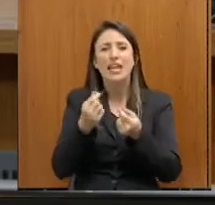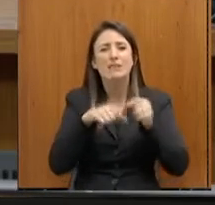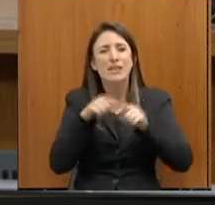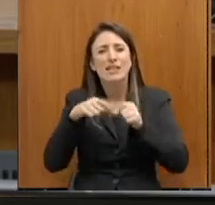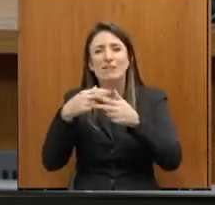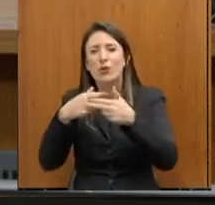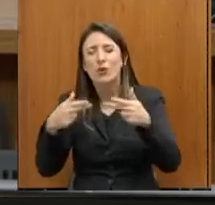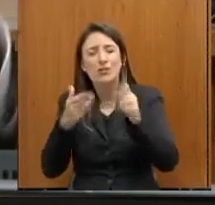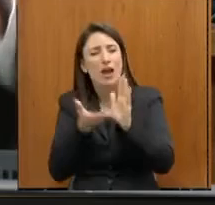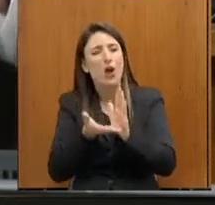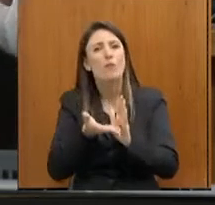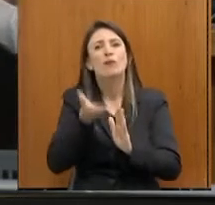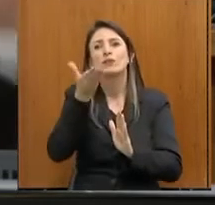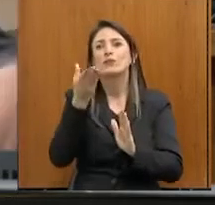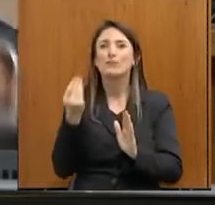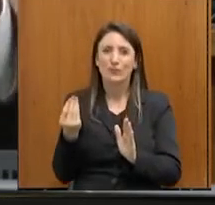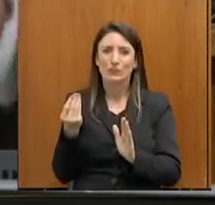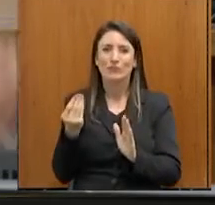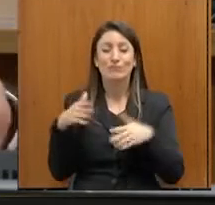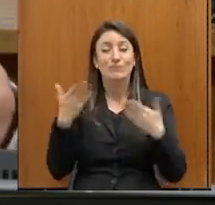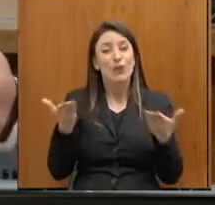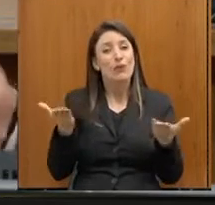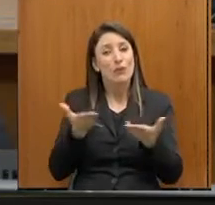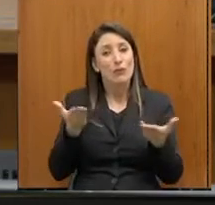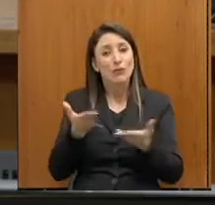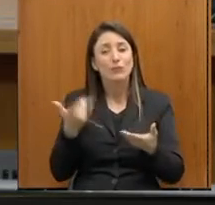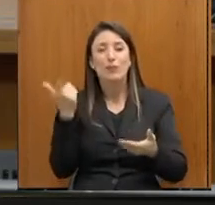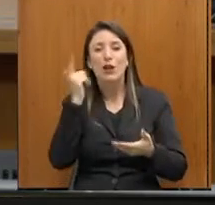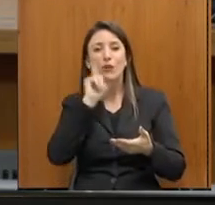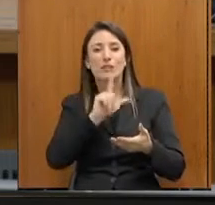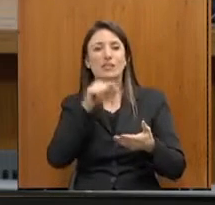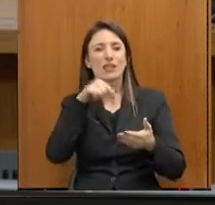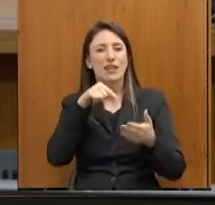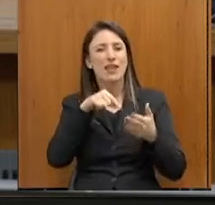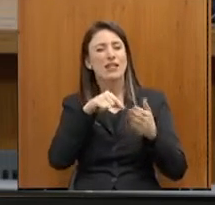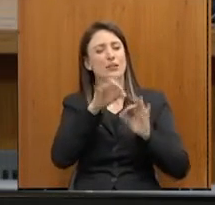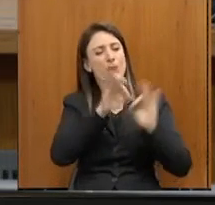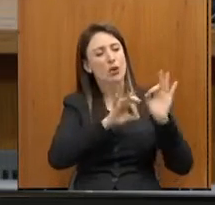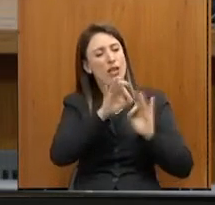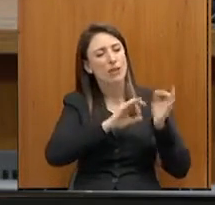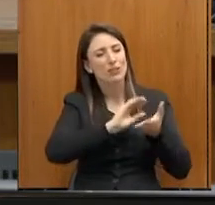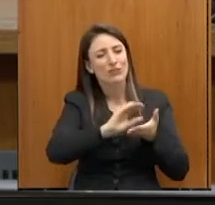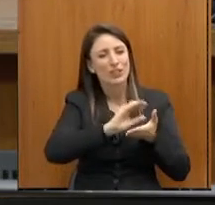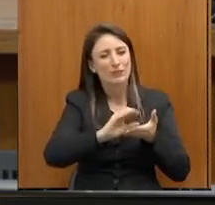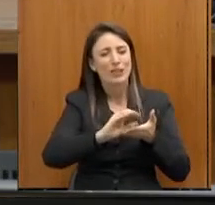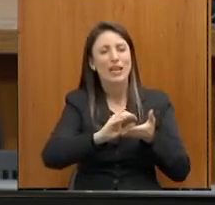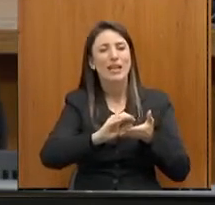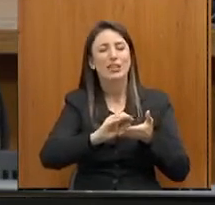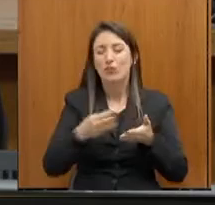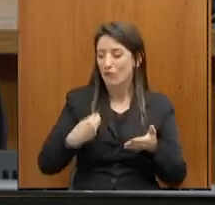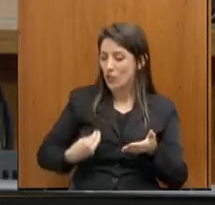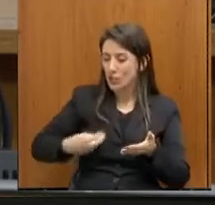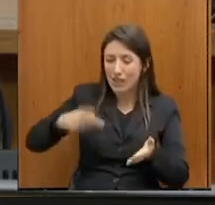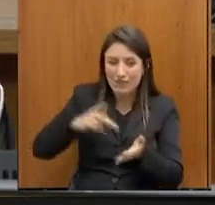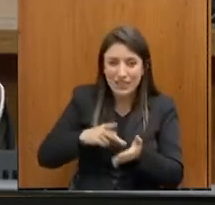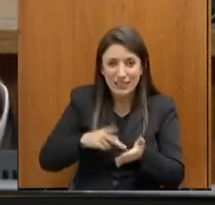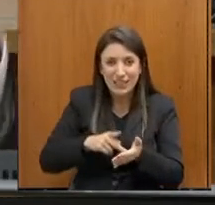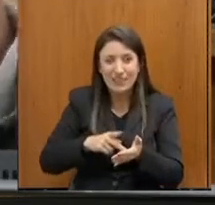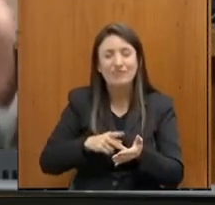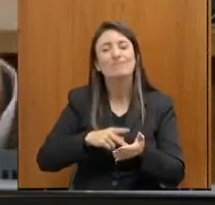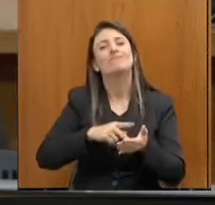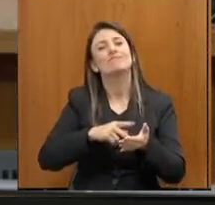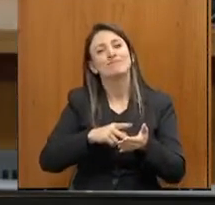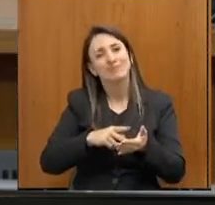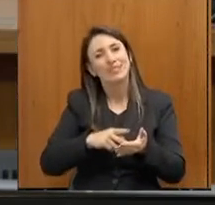efetivamente hoje para que a gente Execute este programa de investimentos nós vamos que tem muita nós vamos que ter vamos